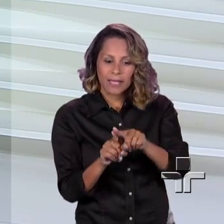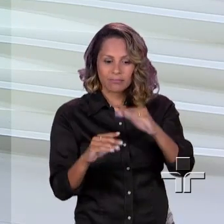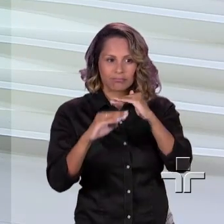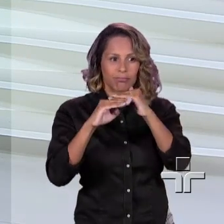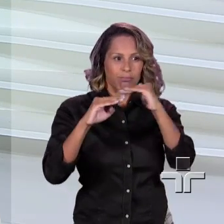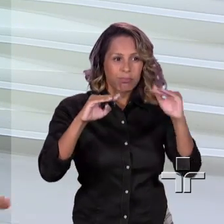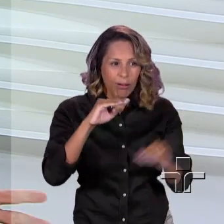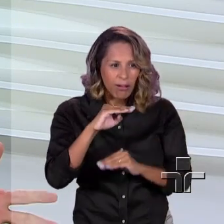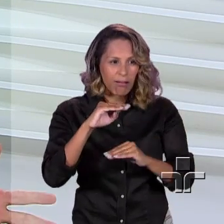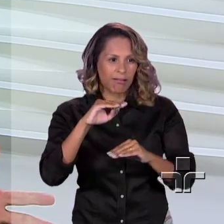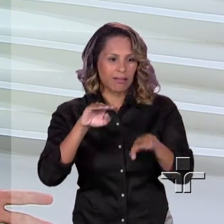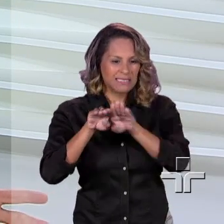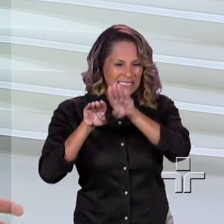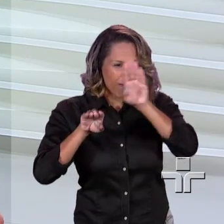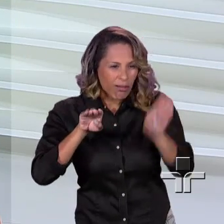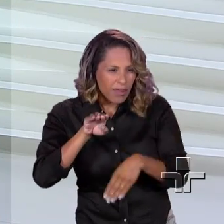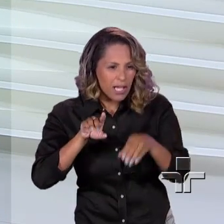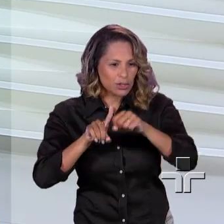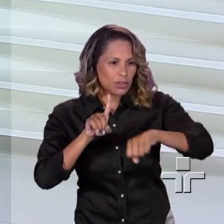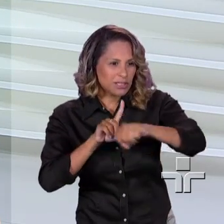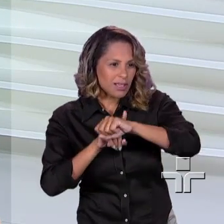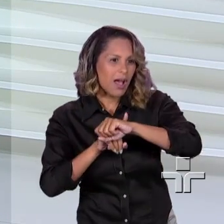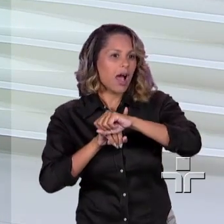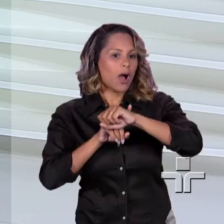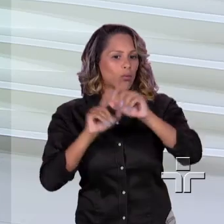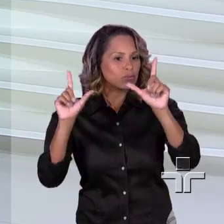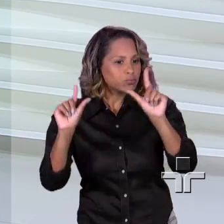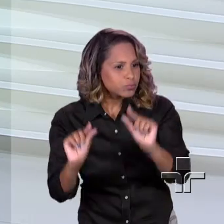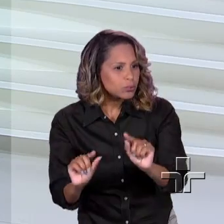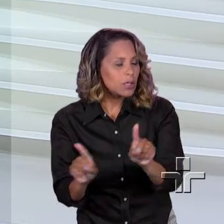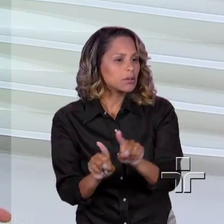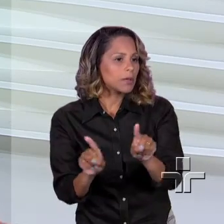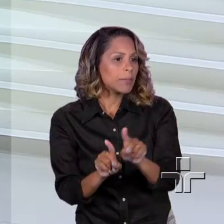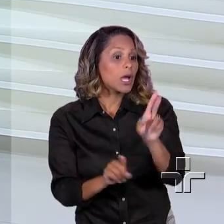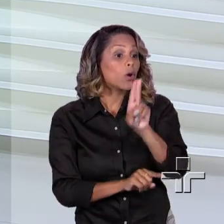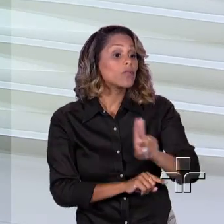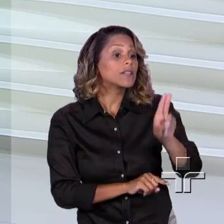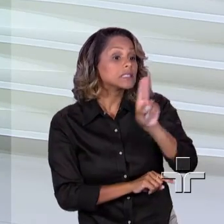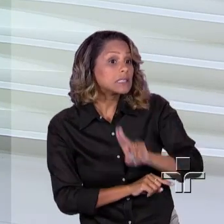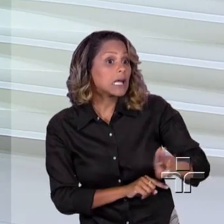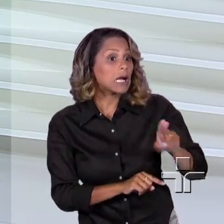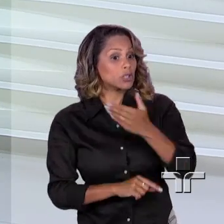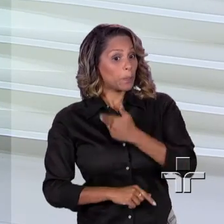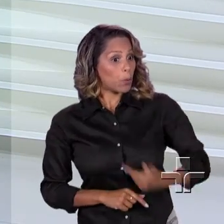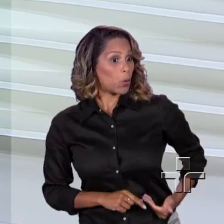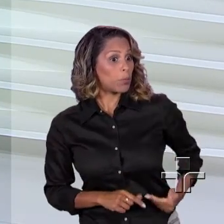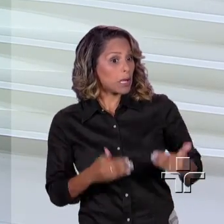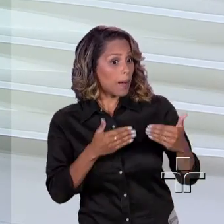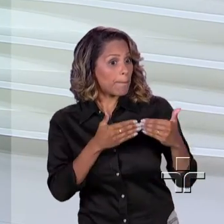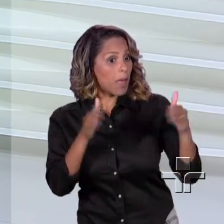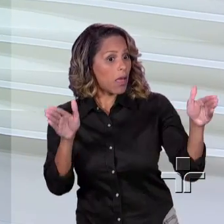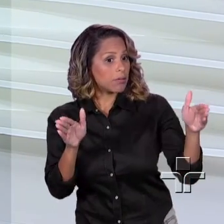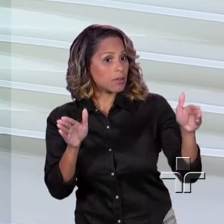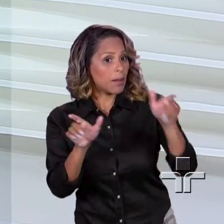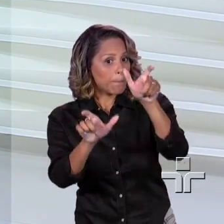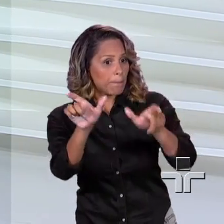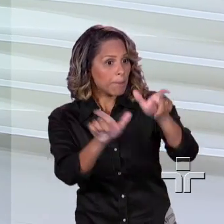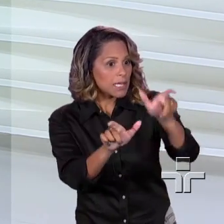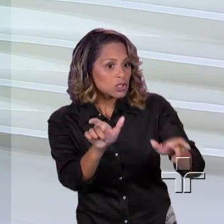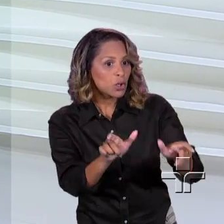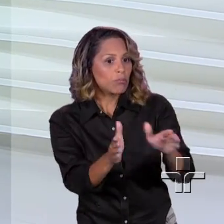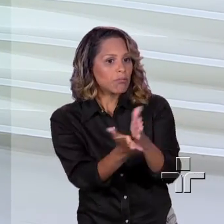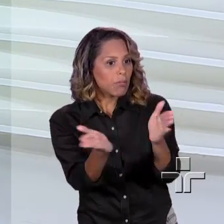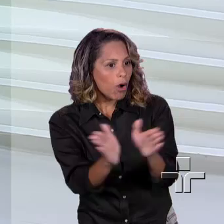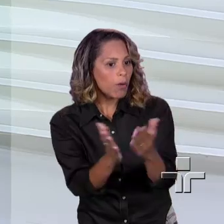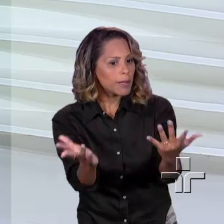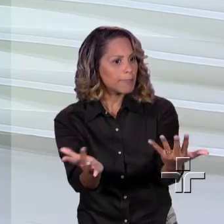econômica, abrir as universidades e espaços públicos para as pessoas não brancas, descendentes europeias, tentar